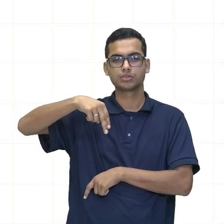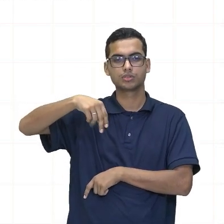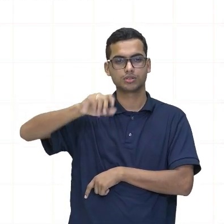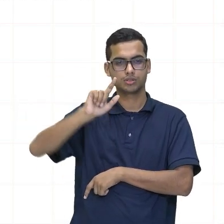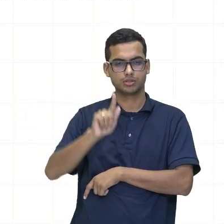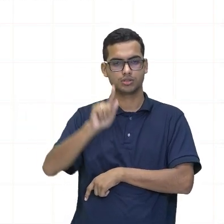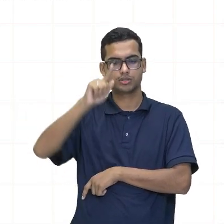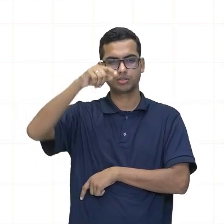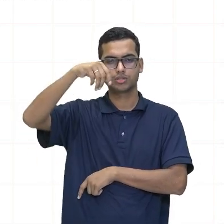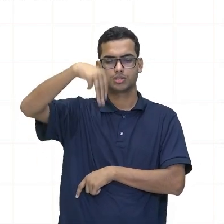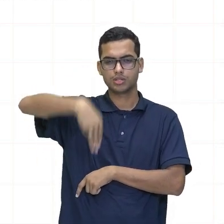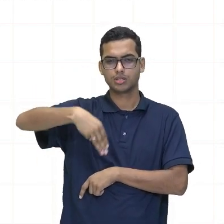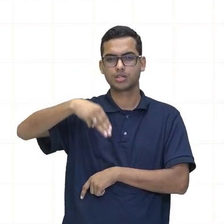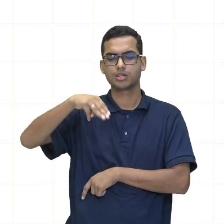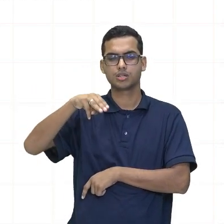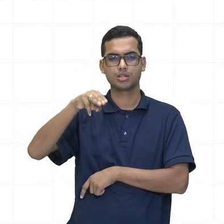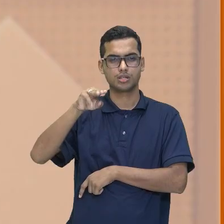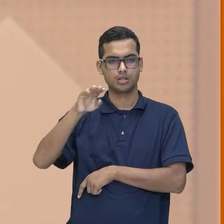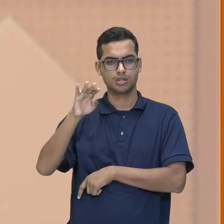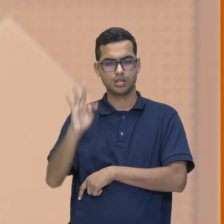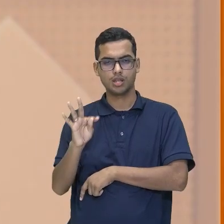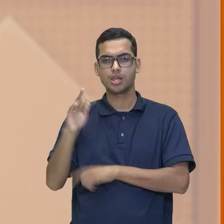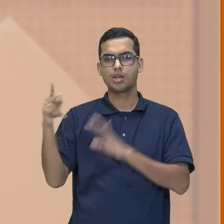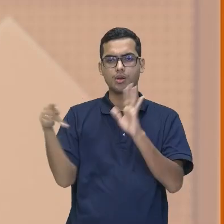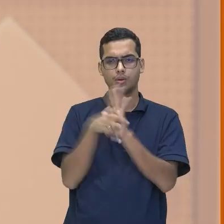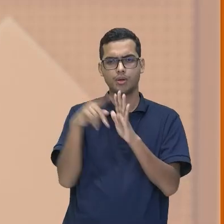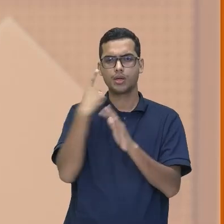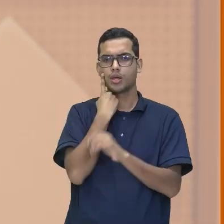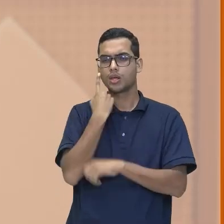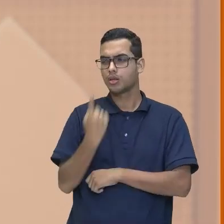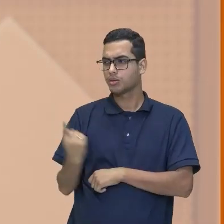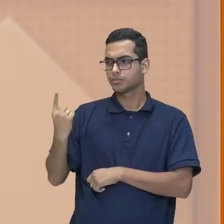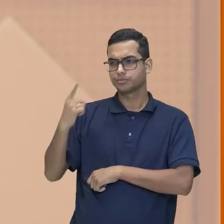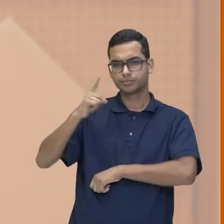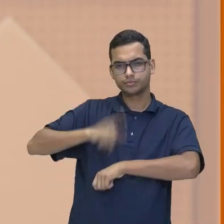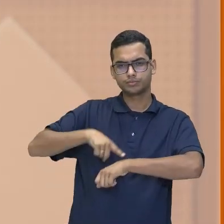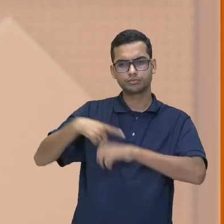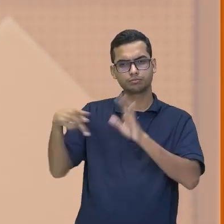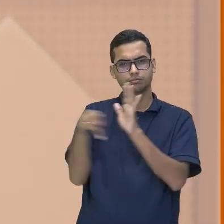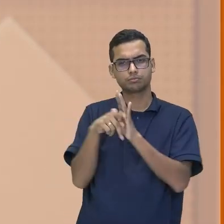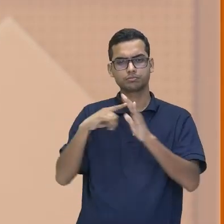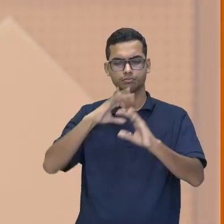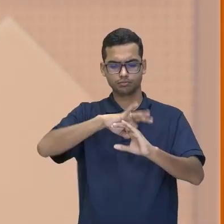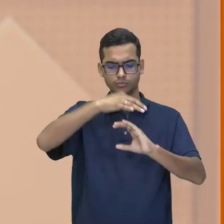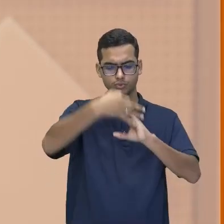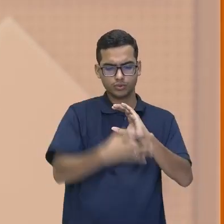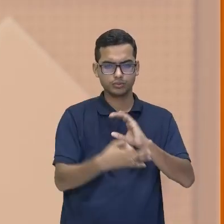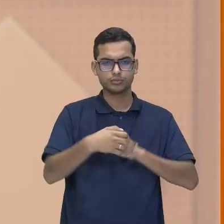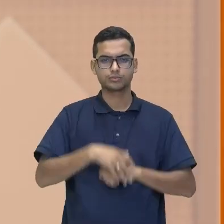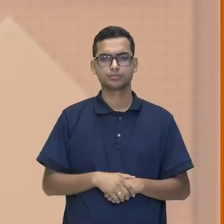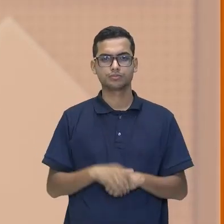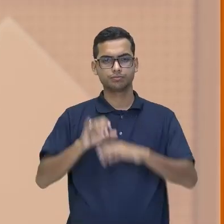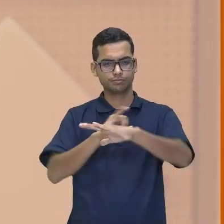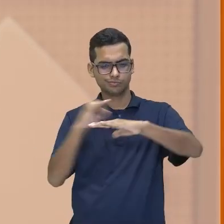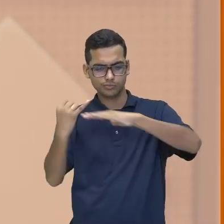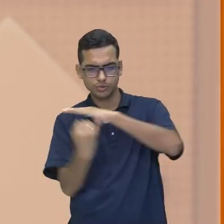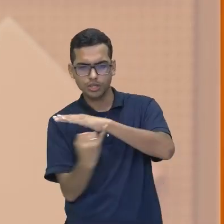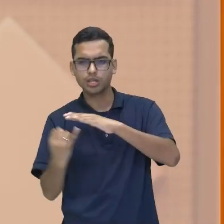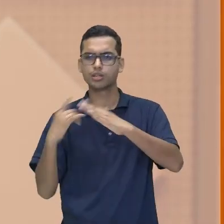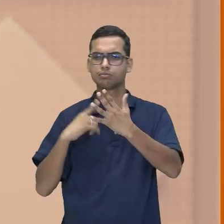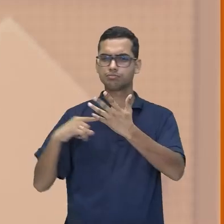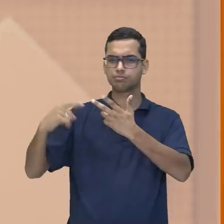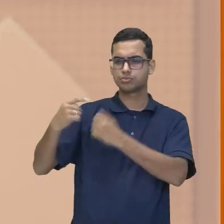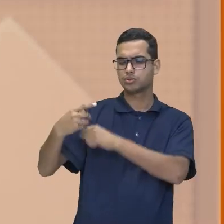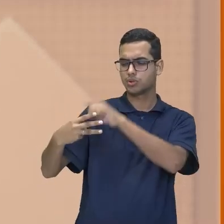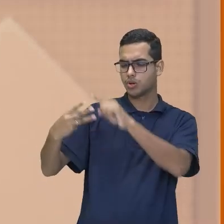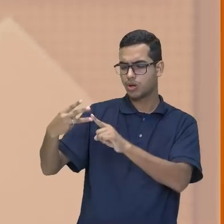o tempo médio de Greenwich. Então, Fernando de Noronha e essas demais ilhas,